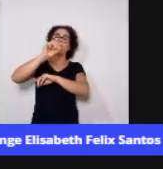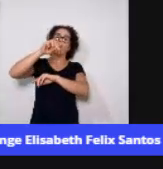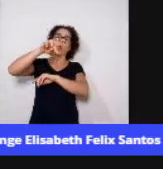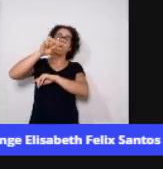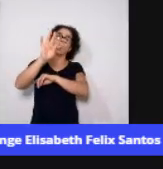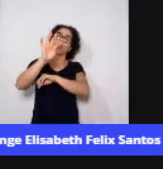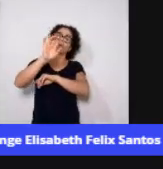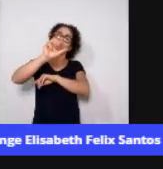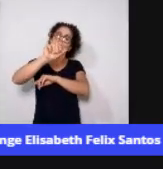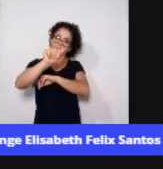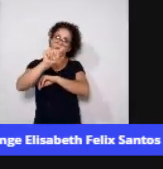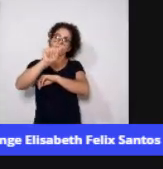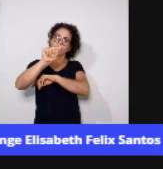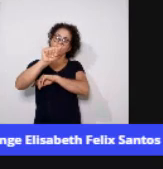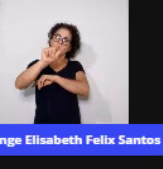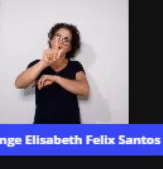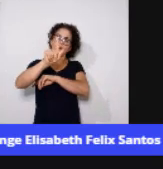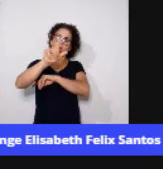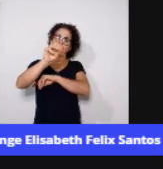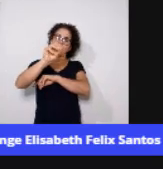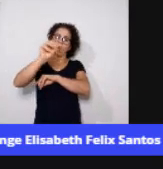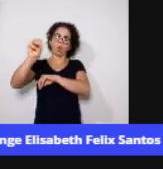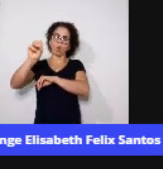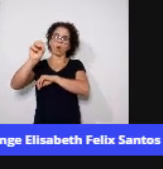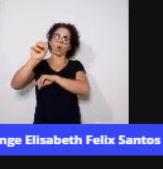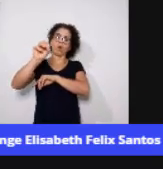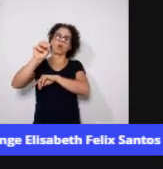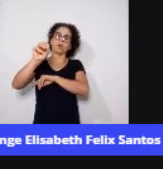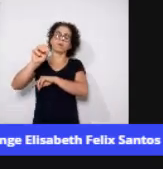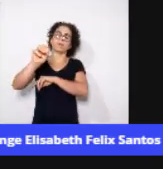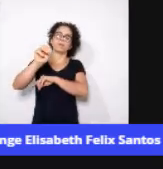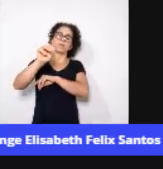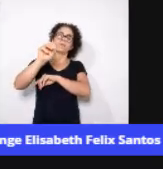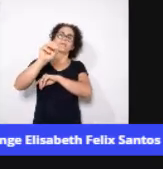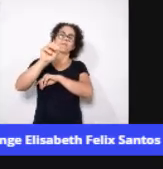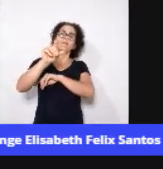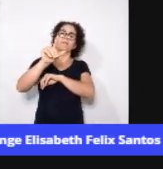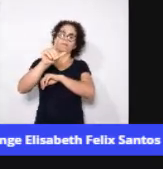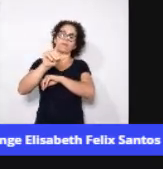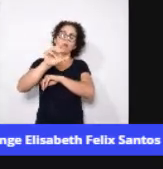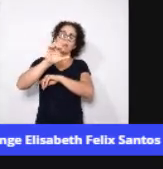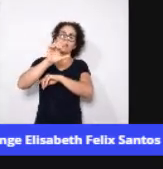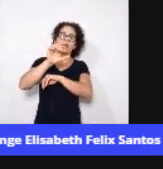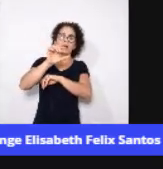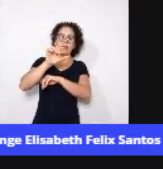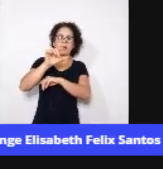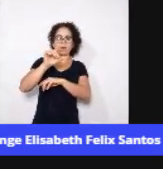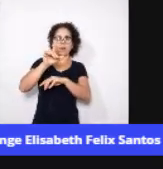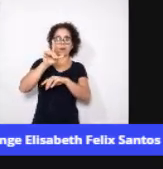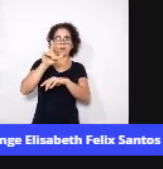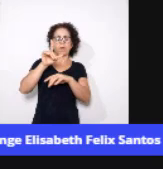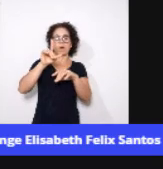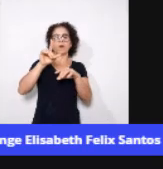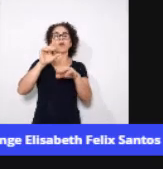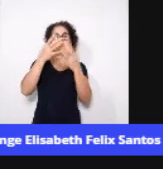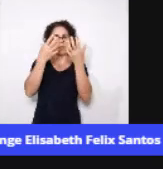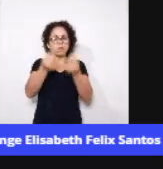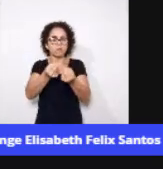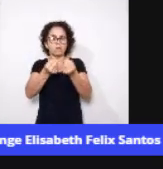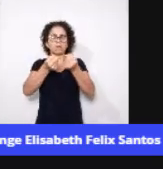Basta, então, que nós aceitemos criar esse espaço e pronto.